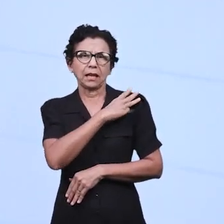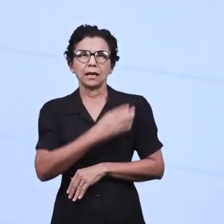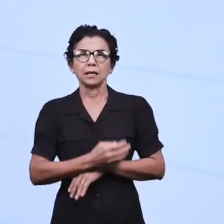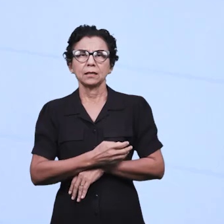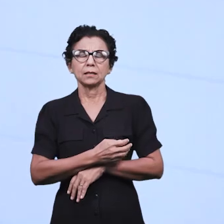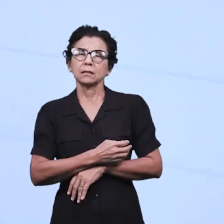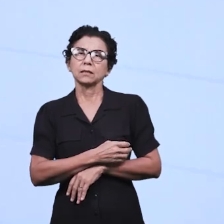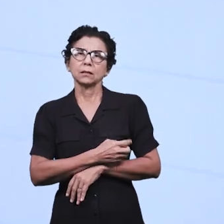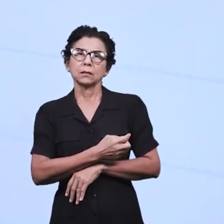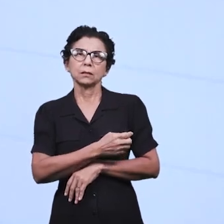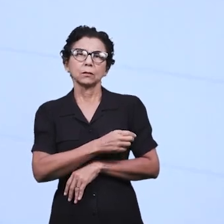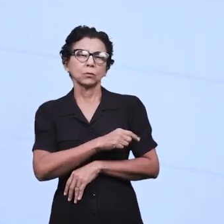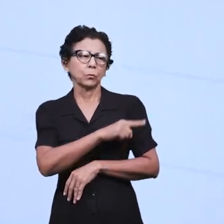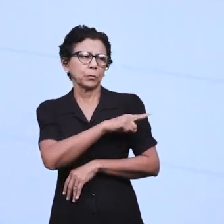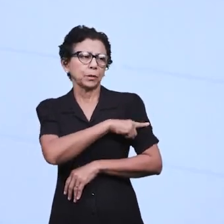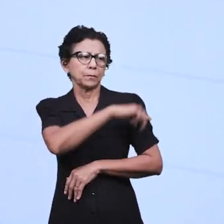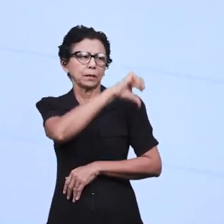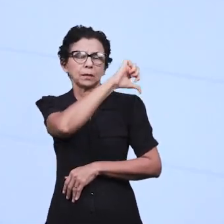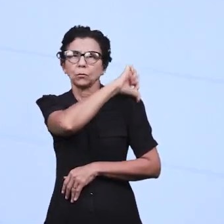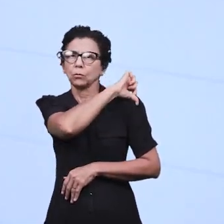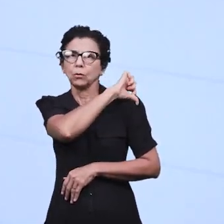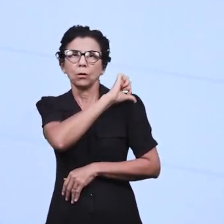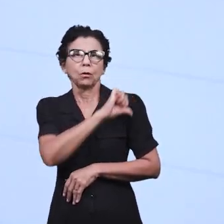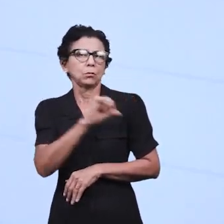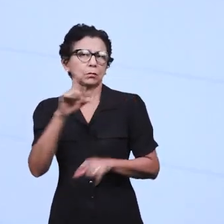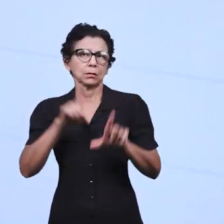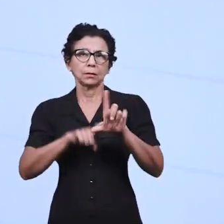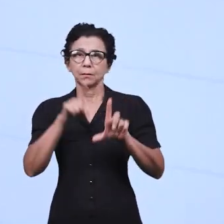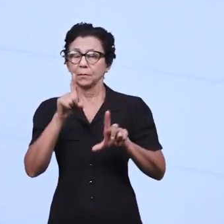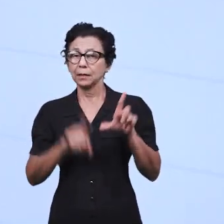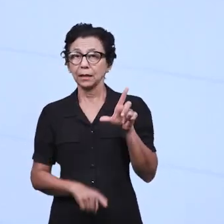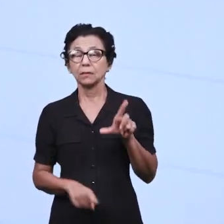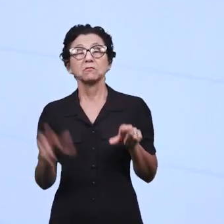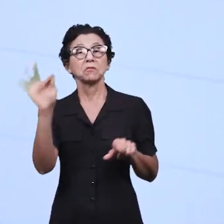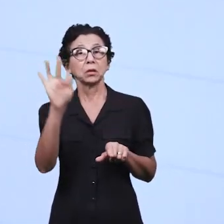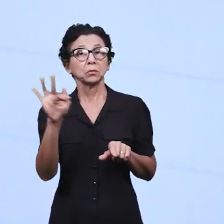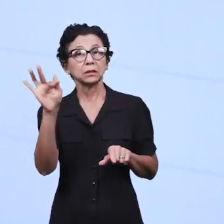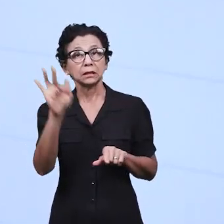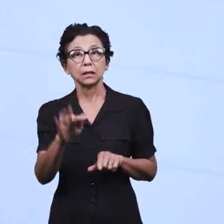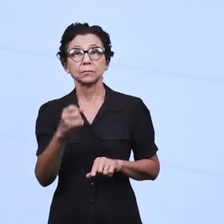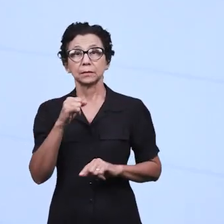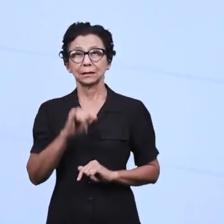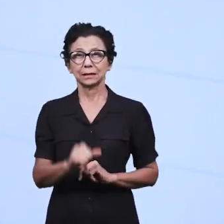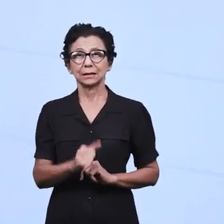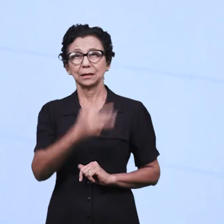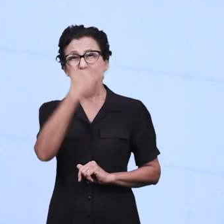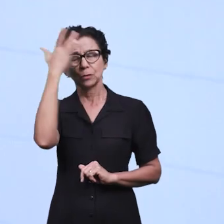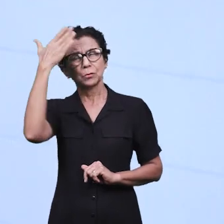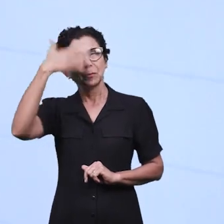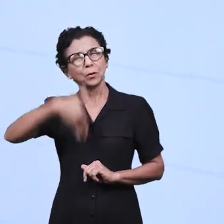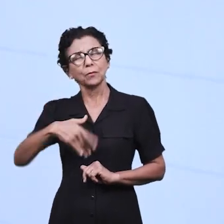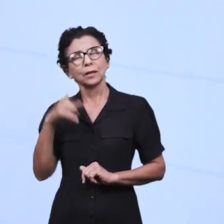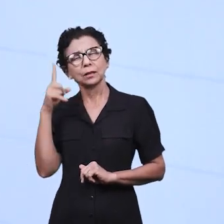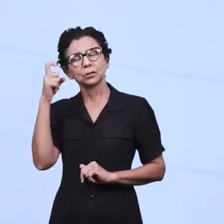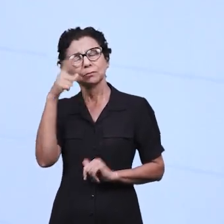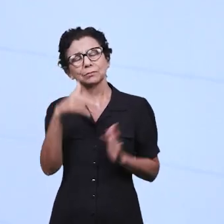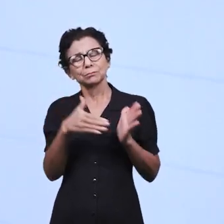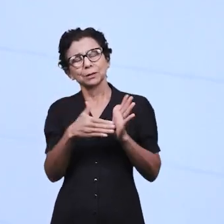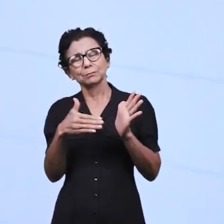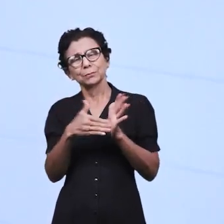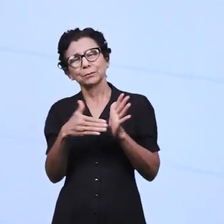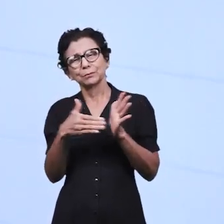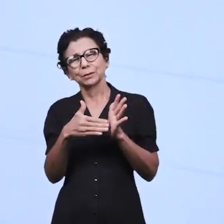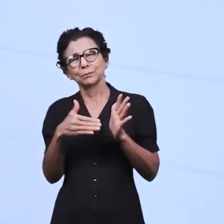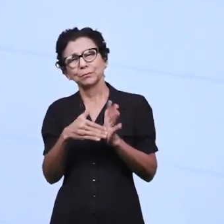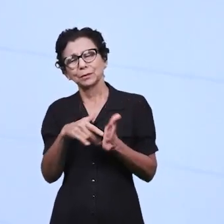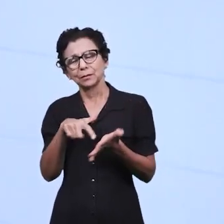médio, se é até numa faculdade, independente da idade, se essa pessoa provar que tem uma dificuldade, uma limitação, uma